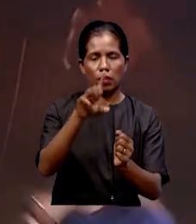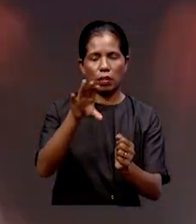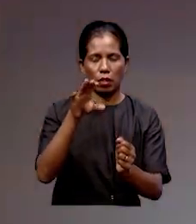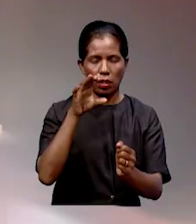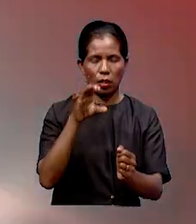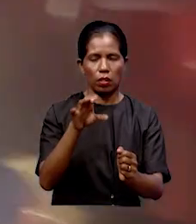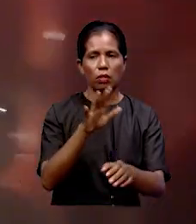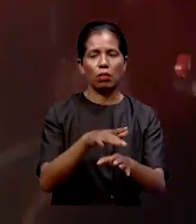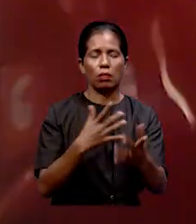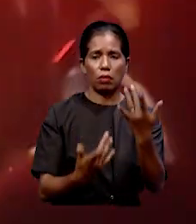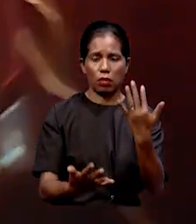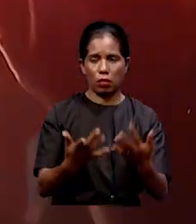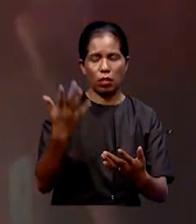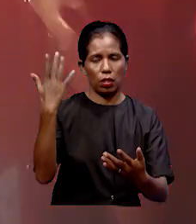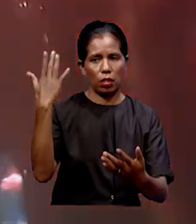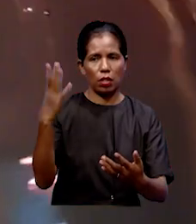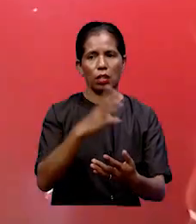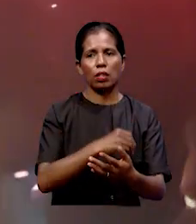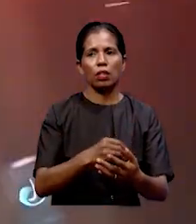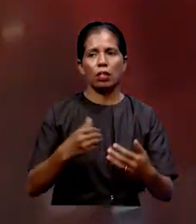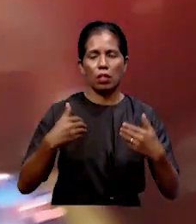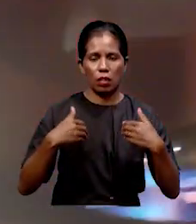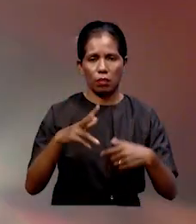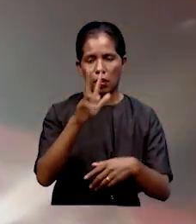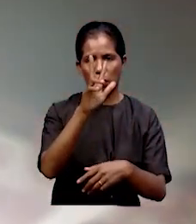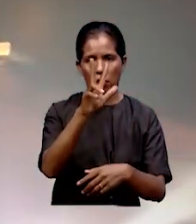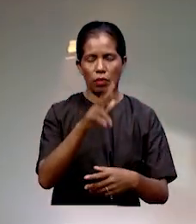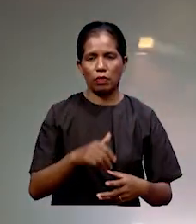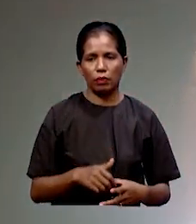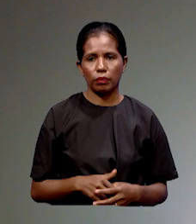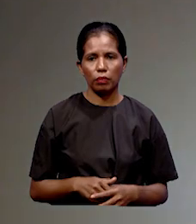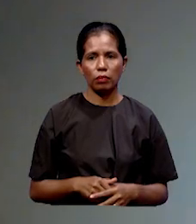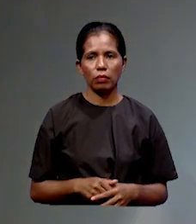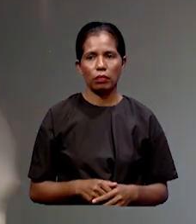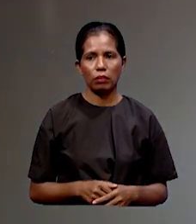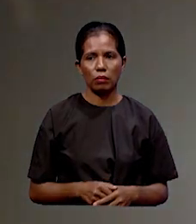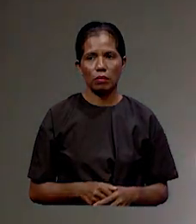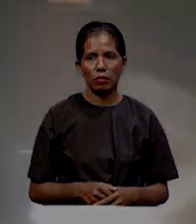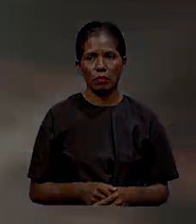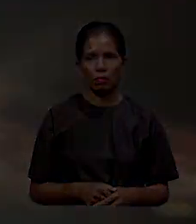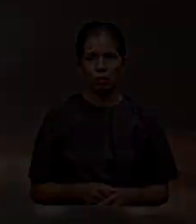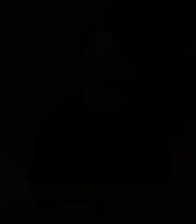refere no akontesimento iha karantina ne akontese badala tolu. João Carlos Marito da Costa, Jemen.